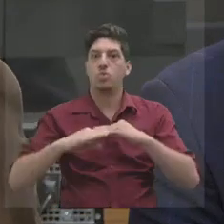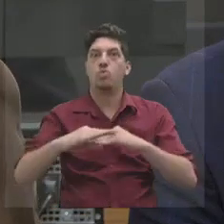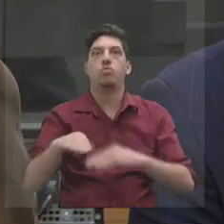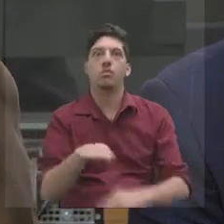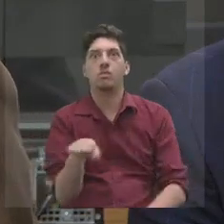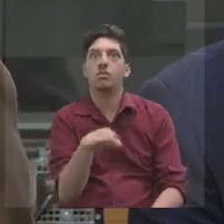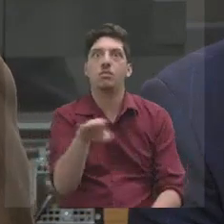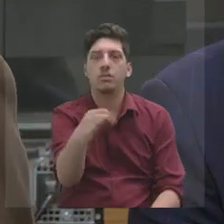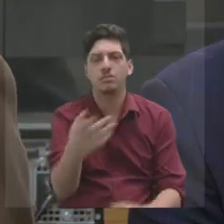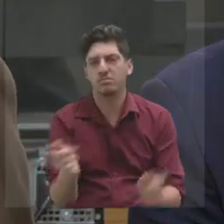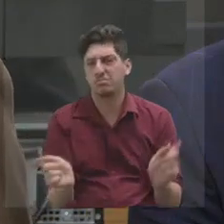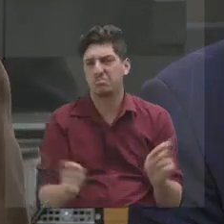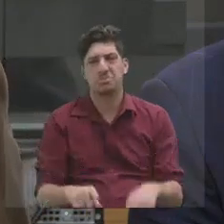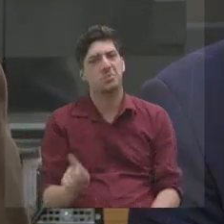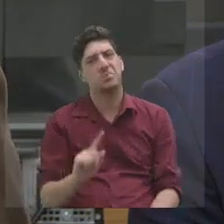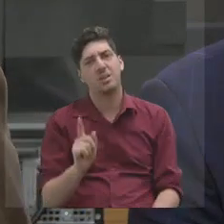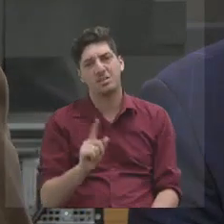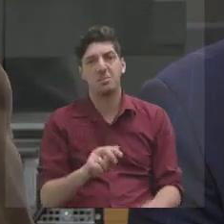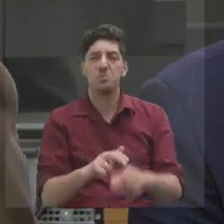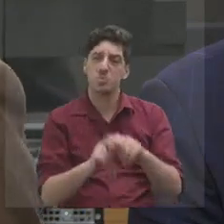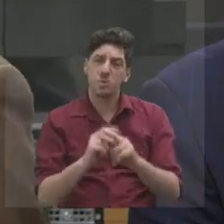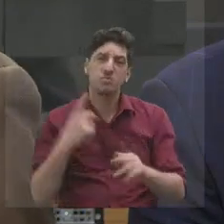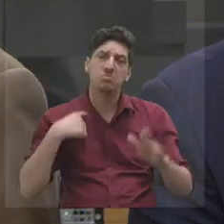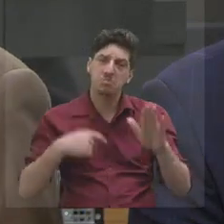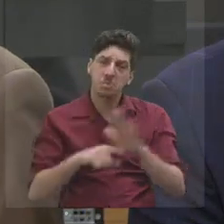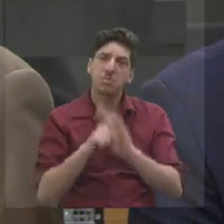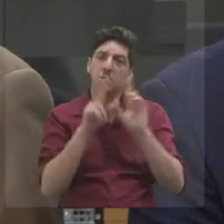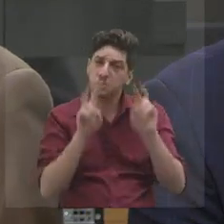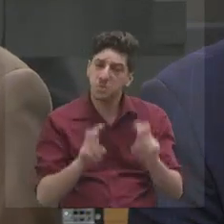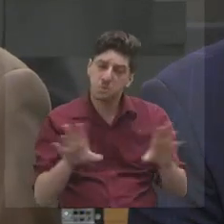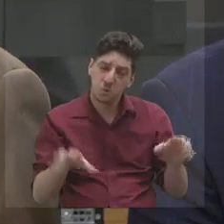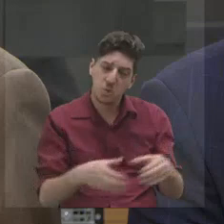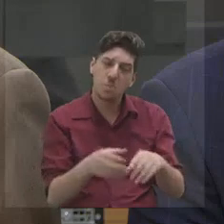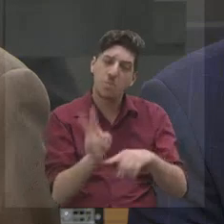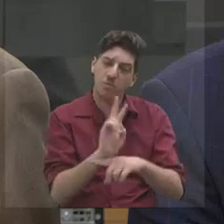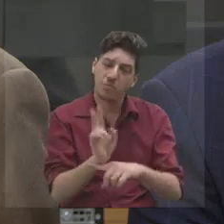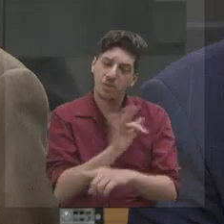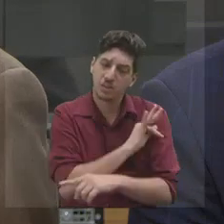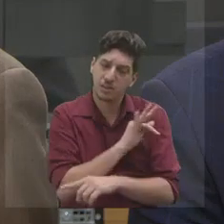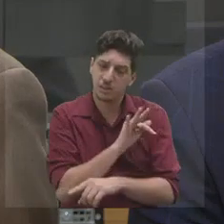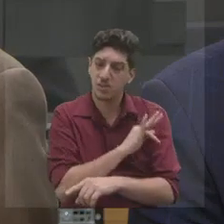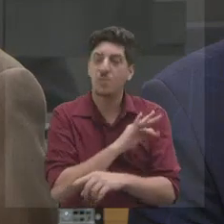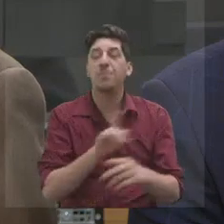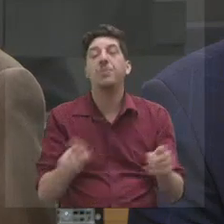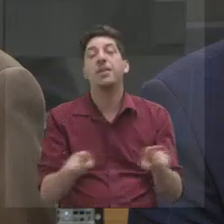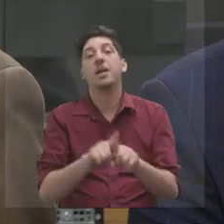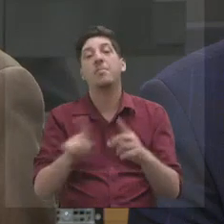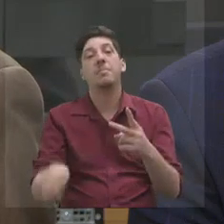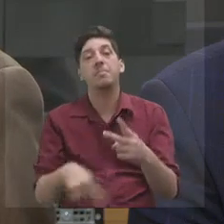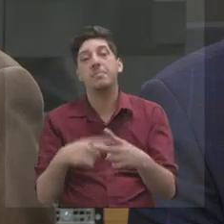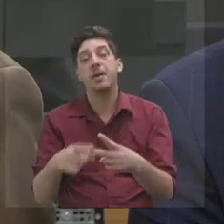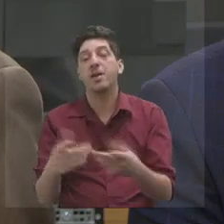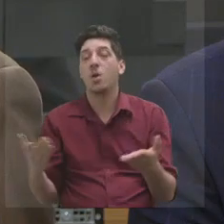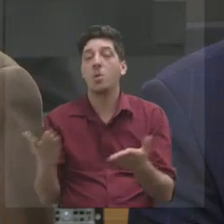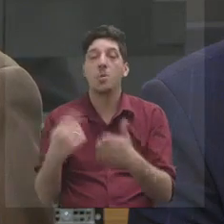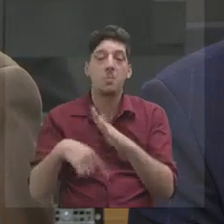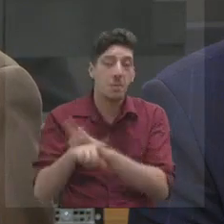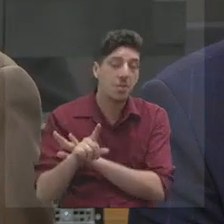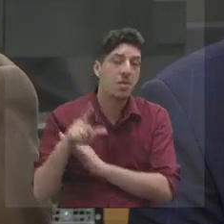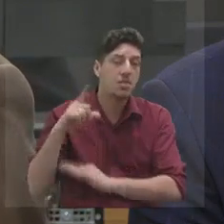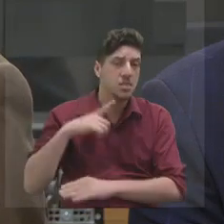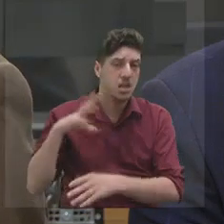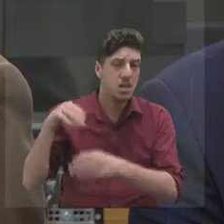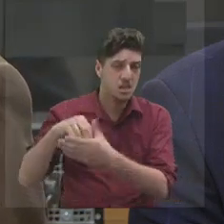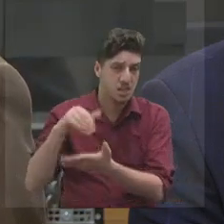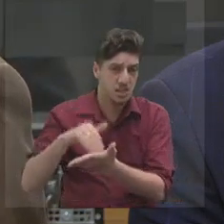indagação essa questão da agência e ao mesmo tempo hoje né existe dentro da CEI